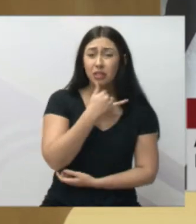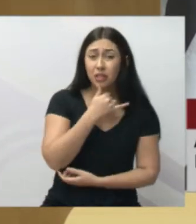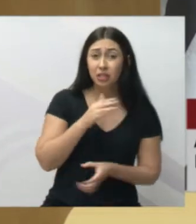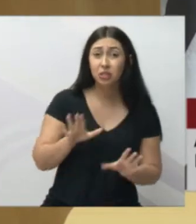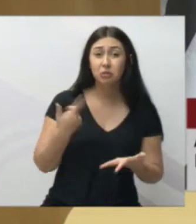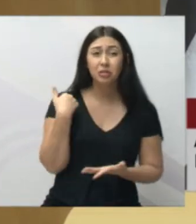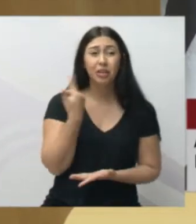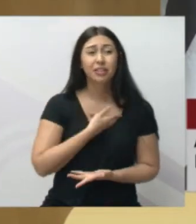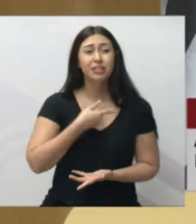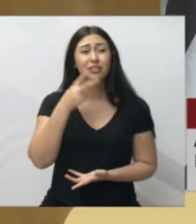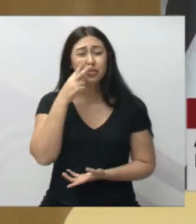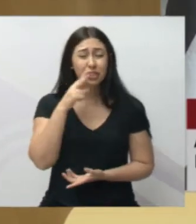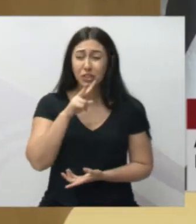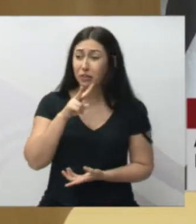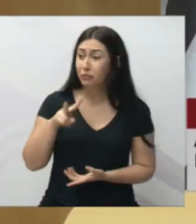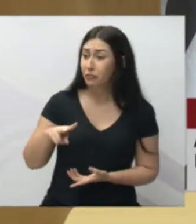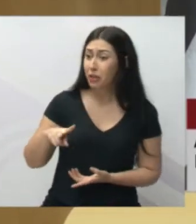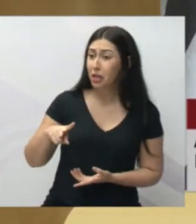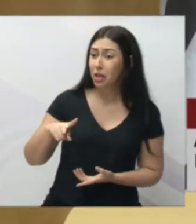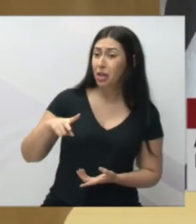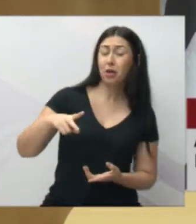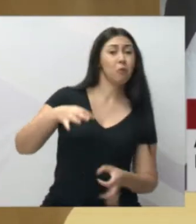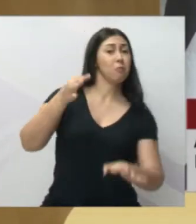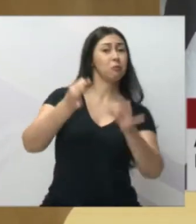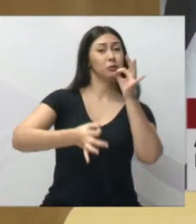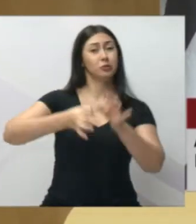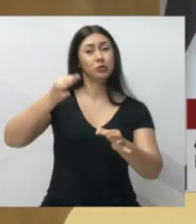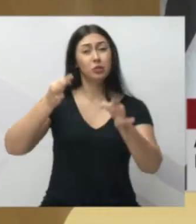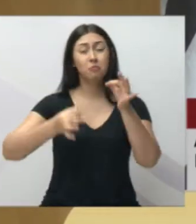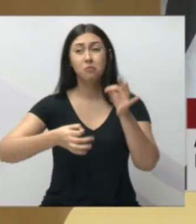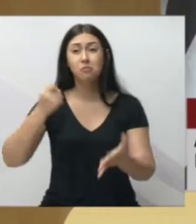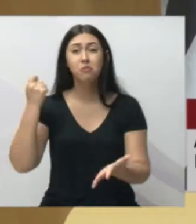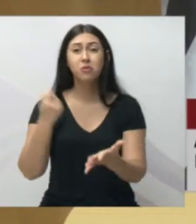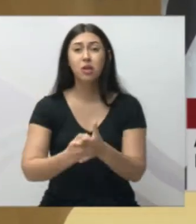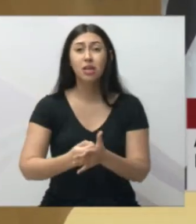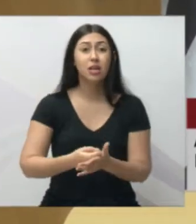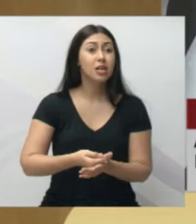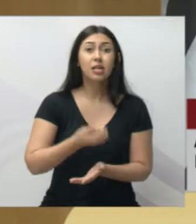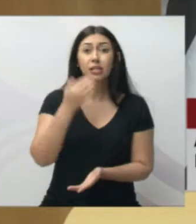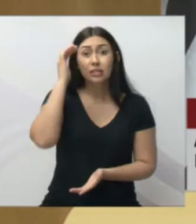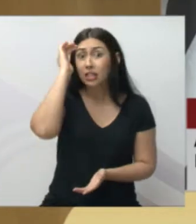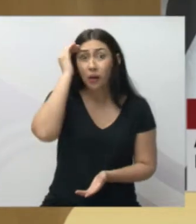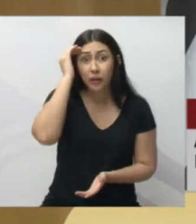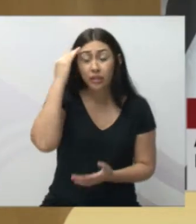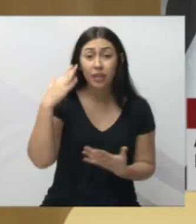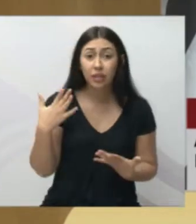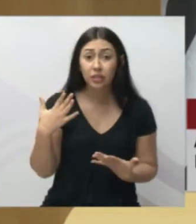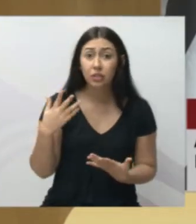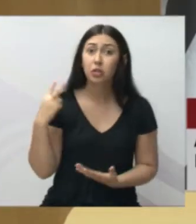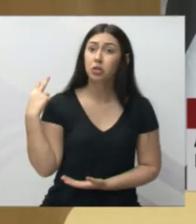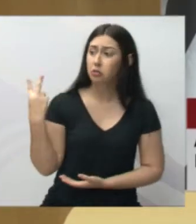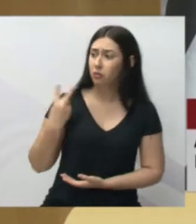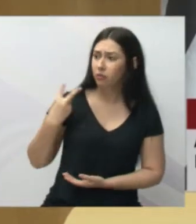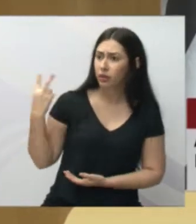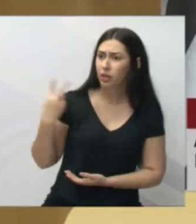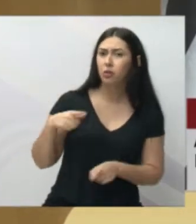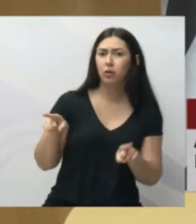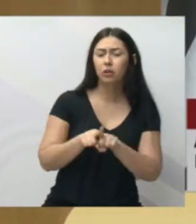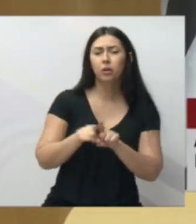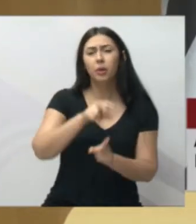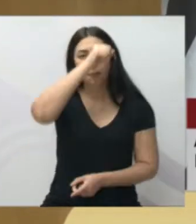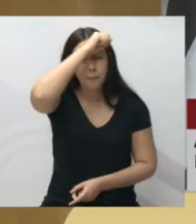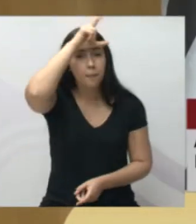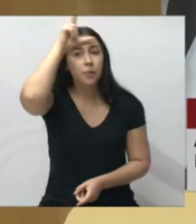vê o Tribunal de Contas não entendendo o papel de ator político, que é o vereador, que é o